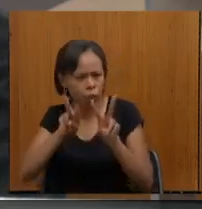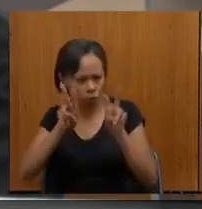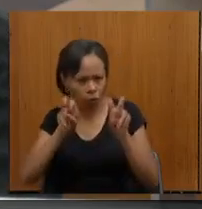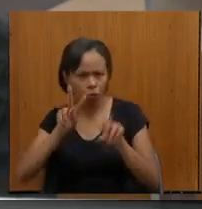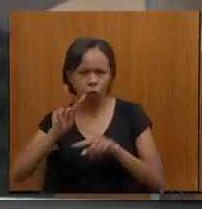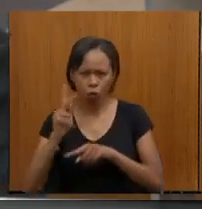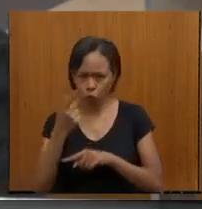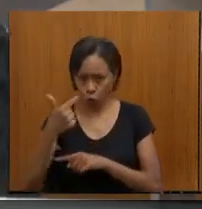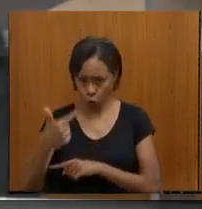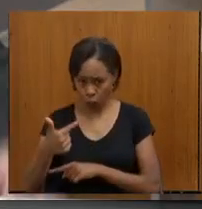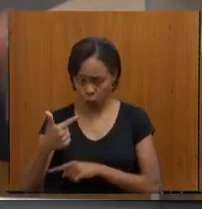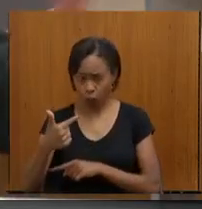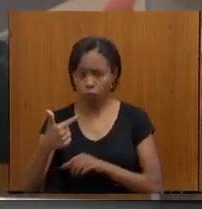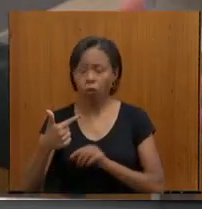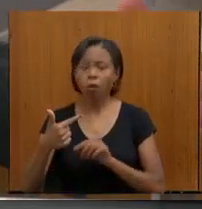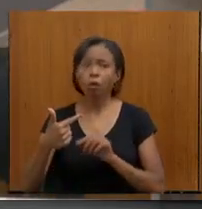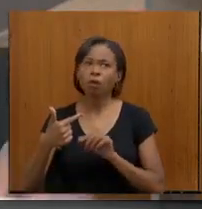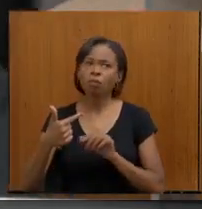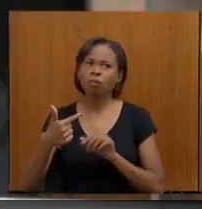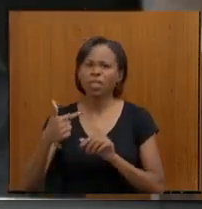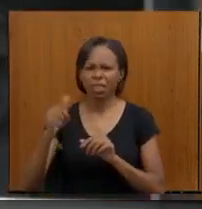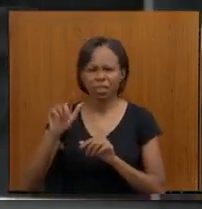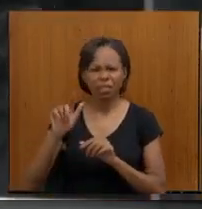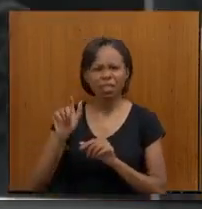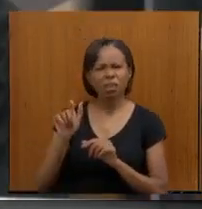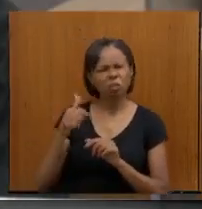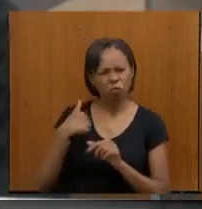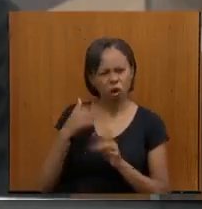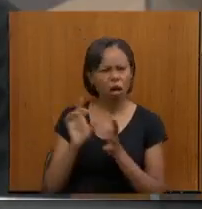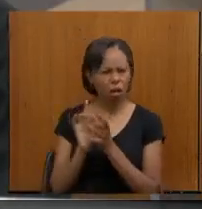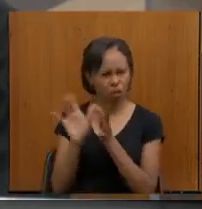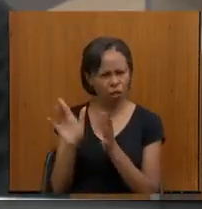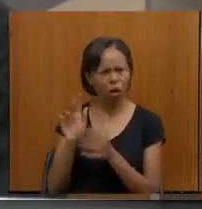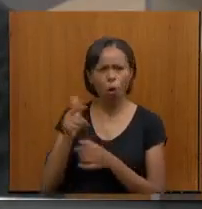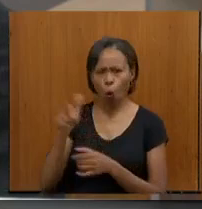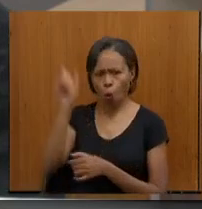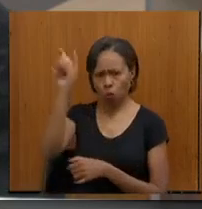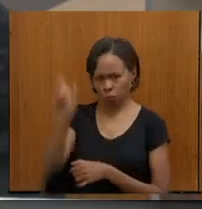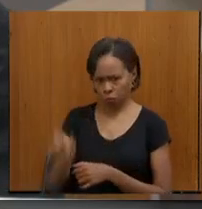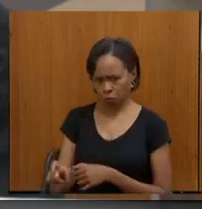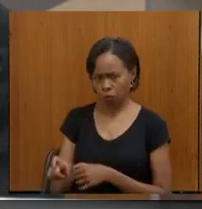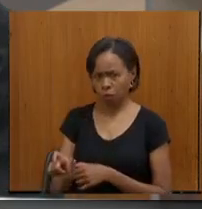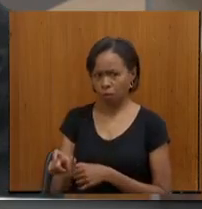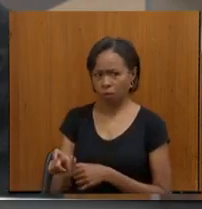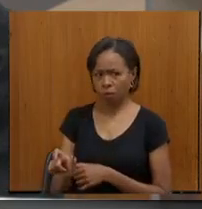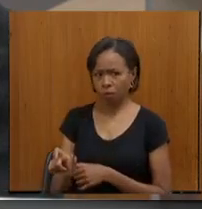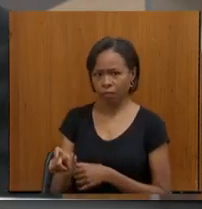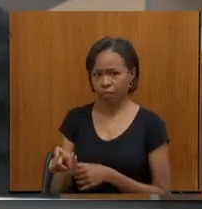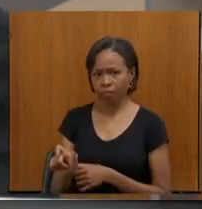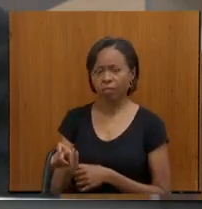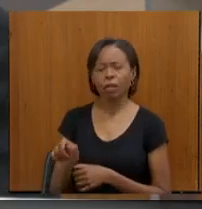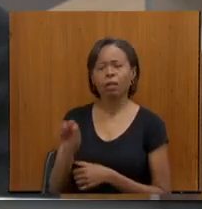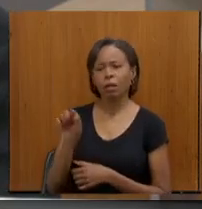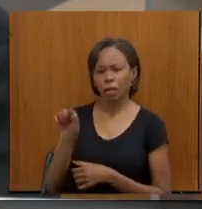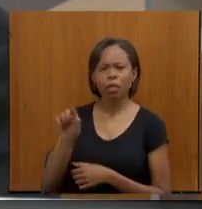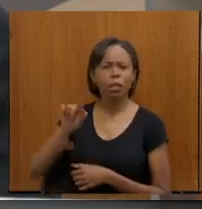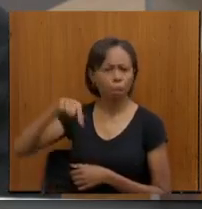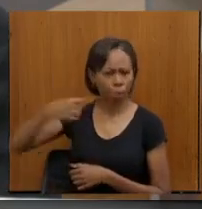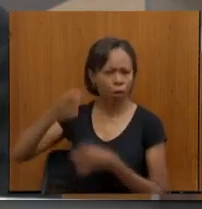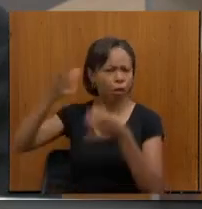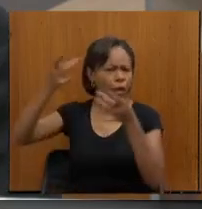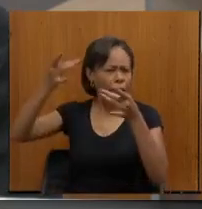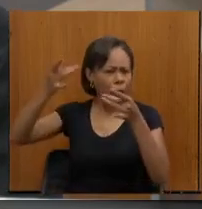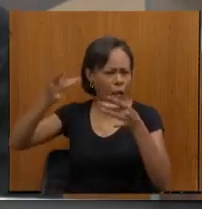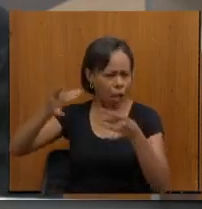fizemos Eu acho que eu vou até deixar para o Angry bear detalhar um pouquinho mais de de propriedade afinal